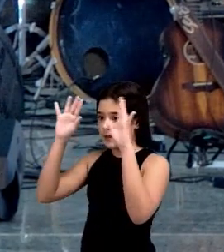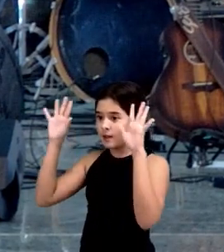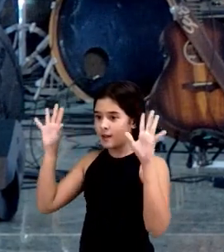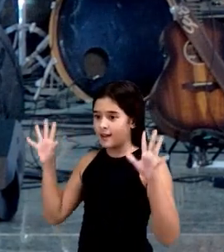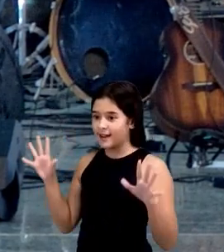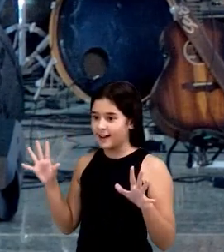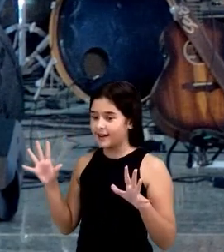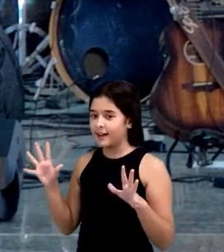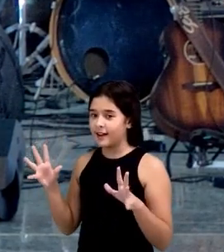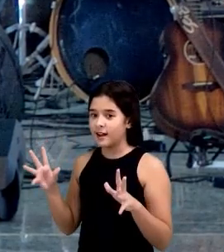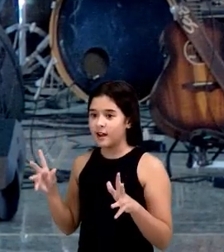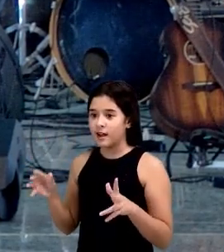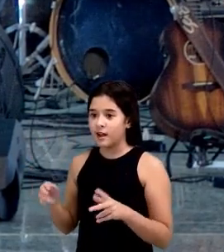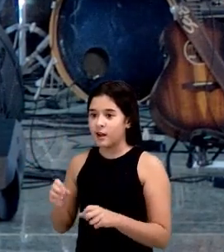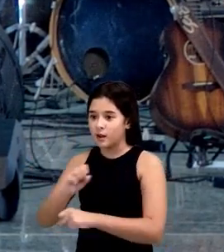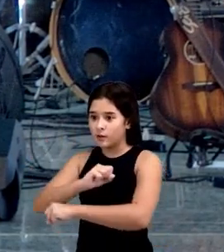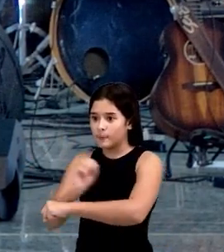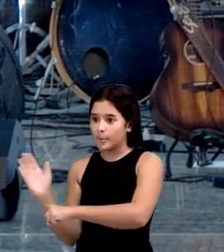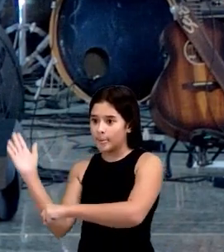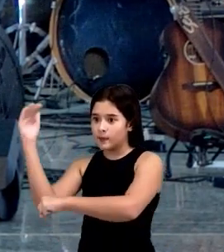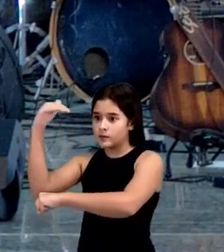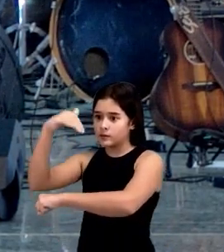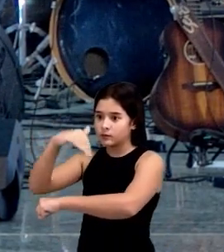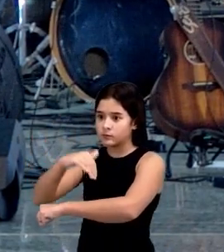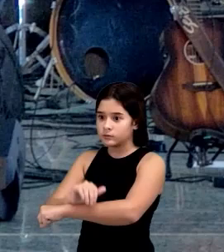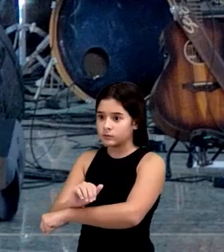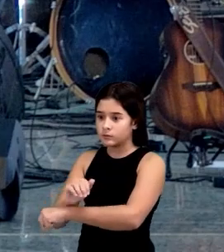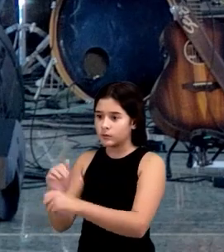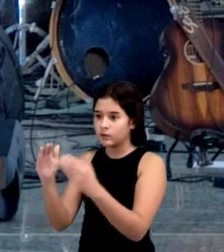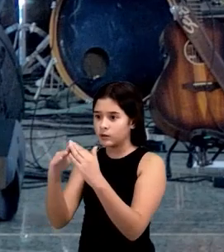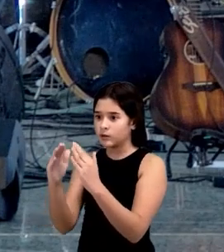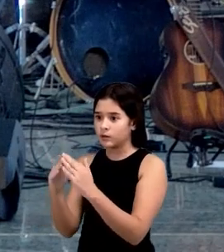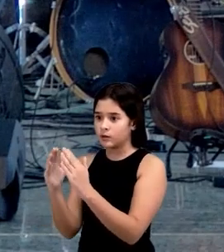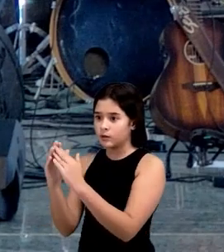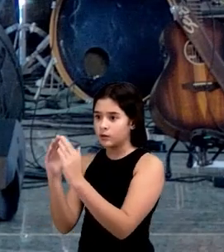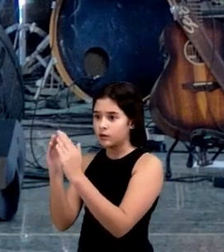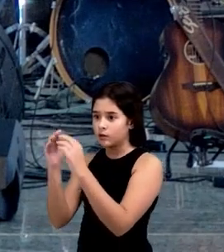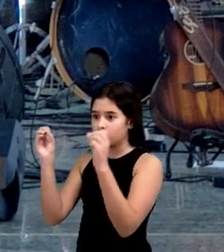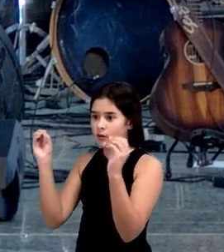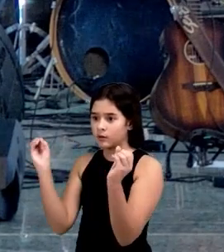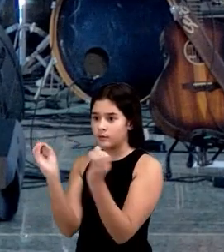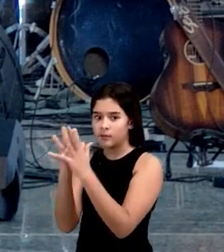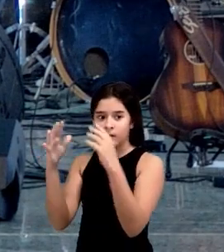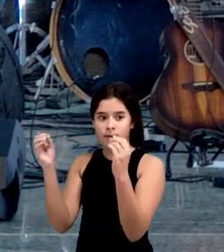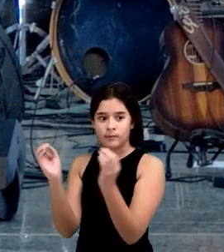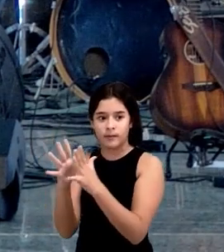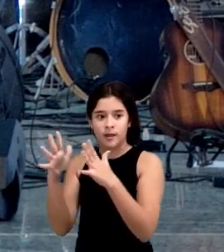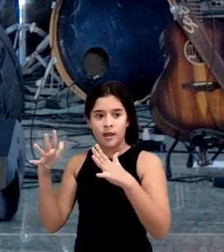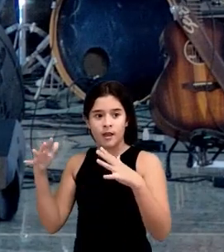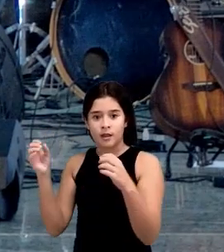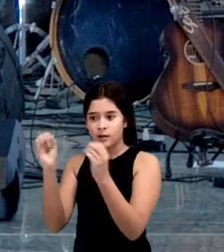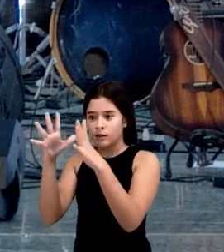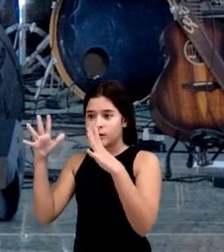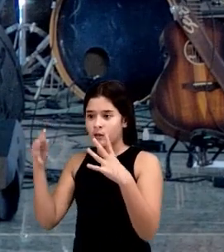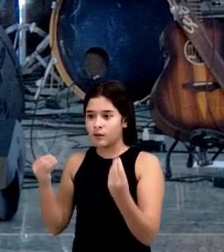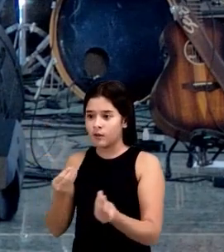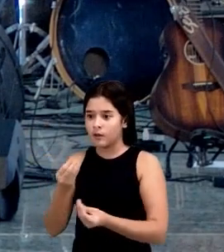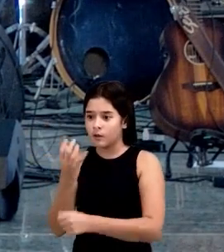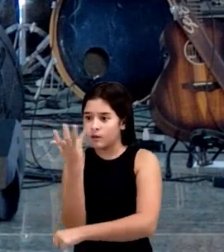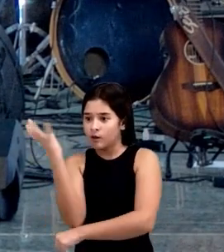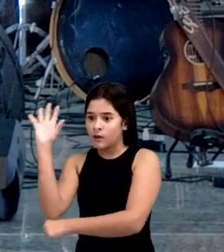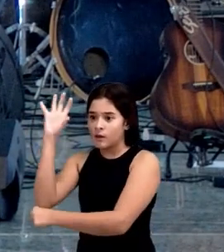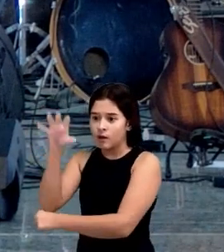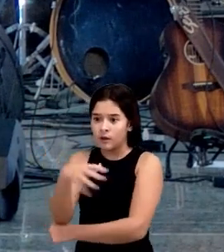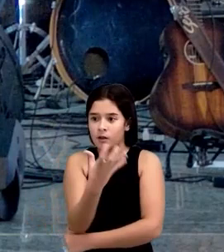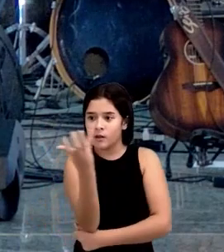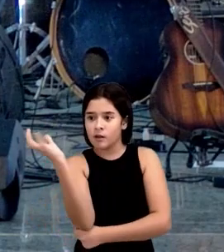luzes. Uma cidade inteira servindo como um farol para mostrar ao viajante que não tem luz nenhuma e não sabia qual o caminho que ele deveria